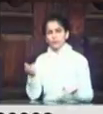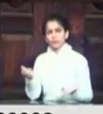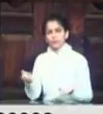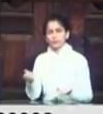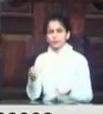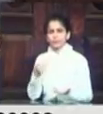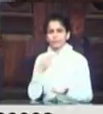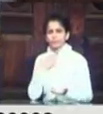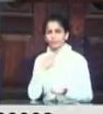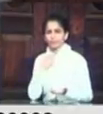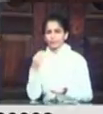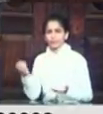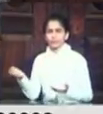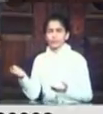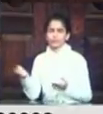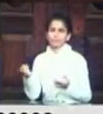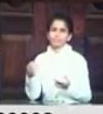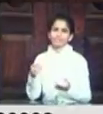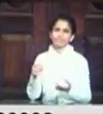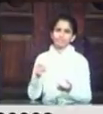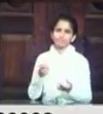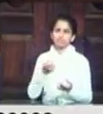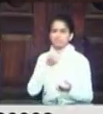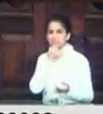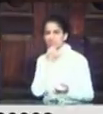nós não podemos ficar contrariados